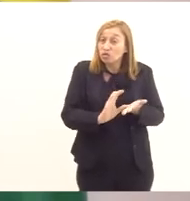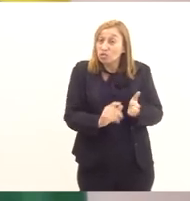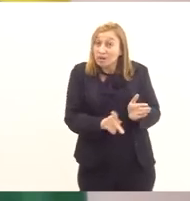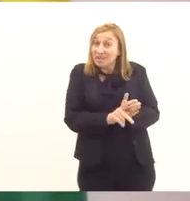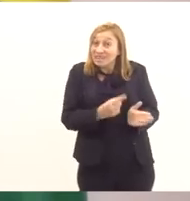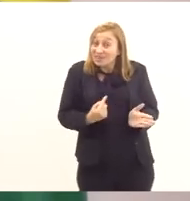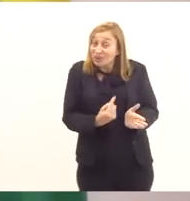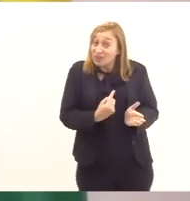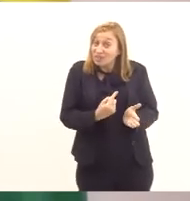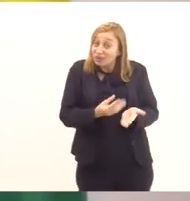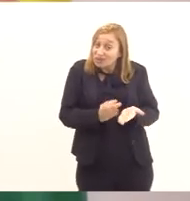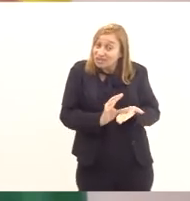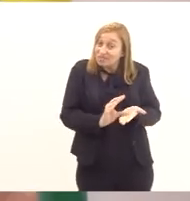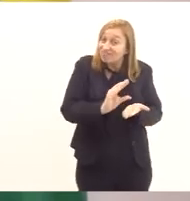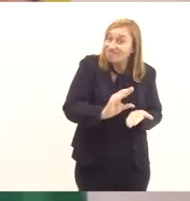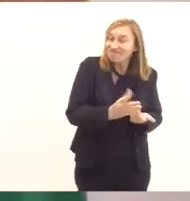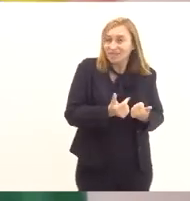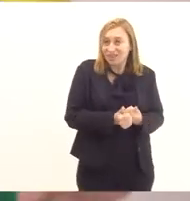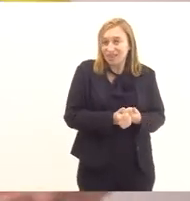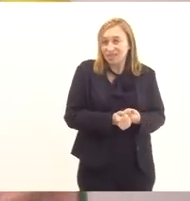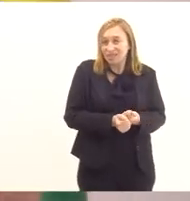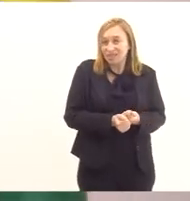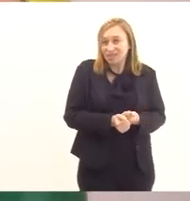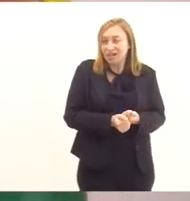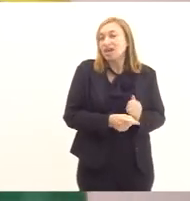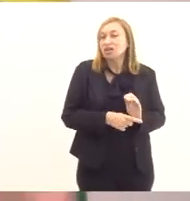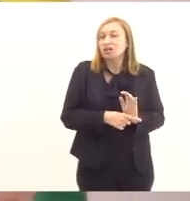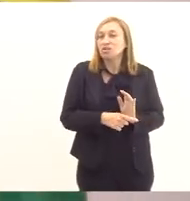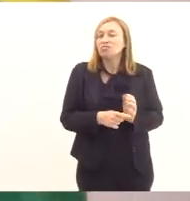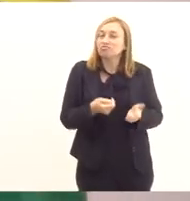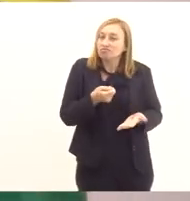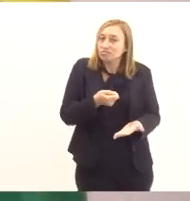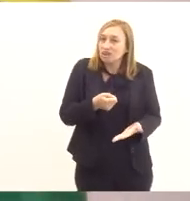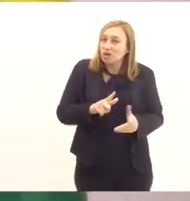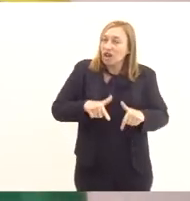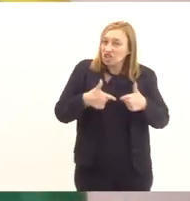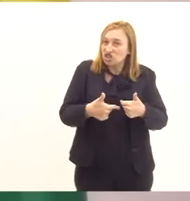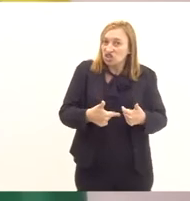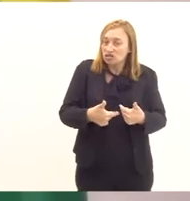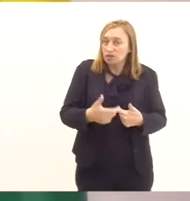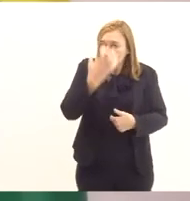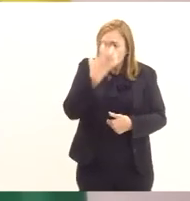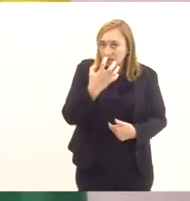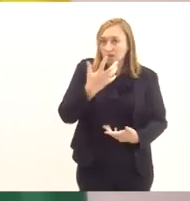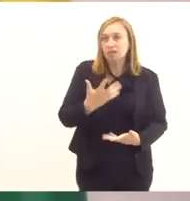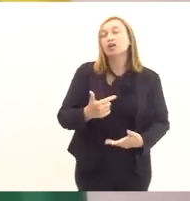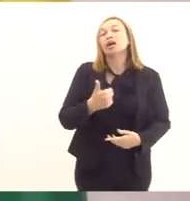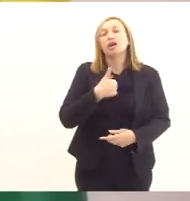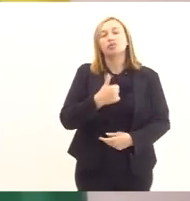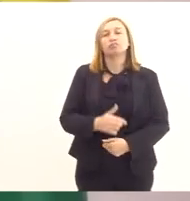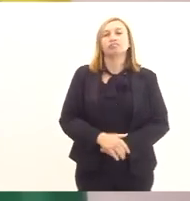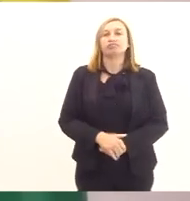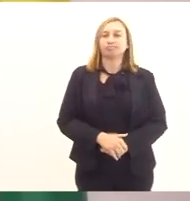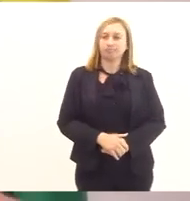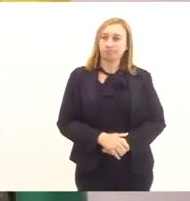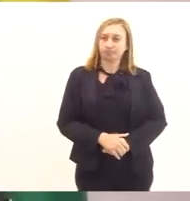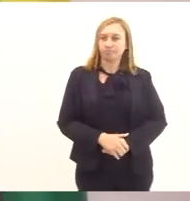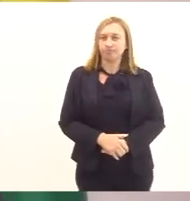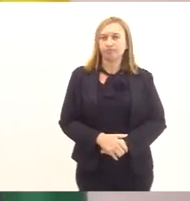e isso ensejaria inclusive uma medida mais dura é eu é